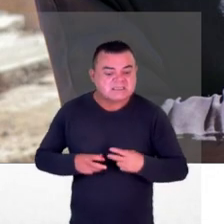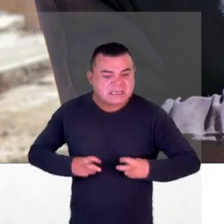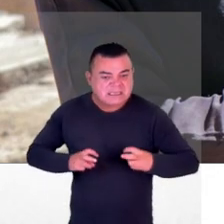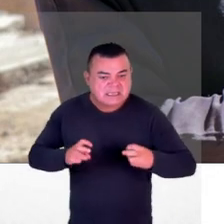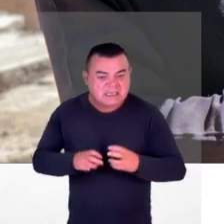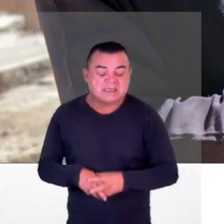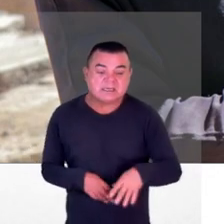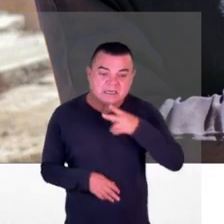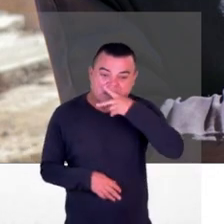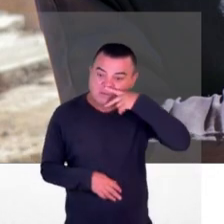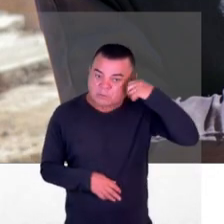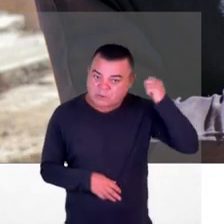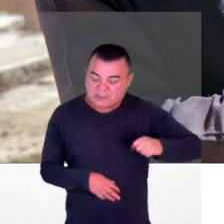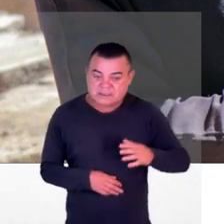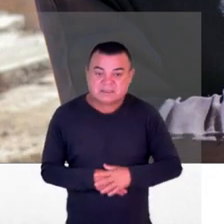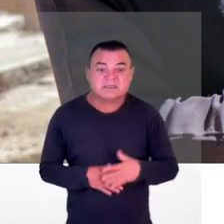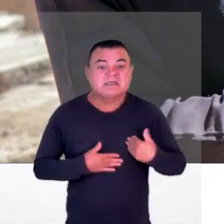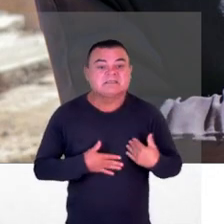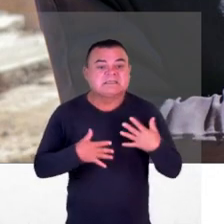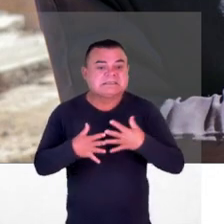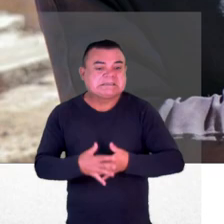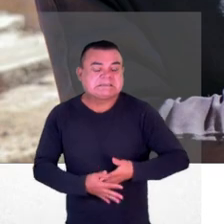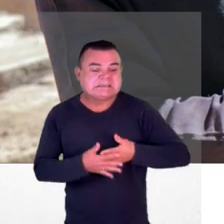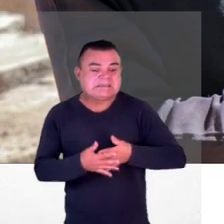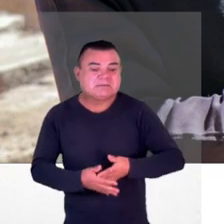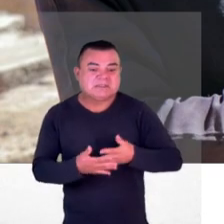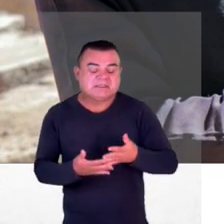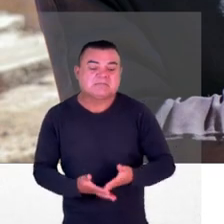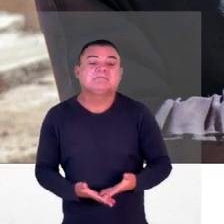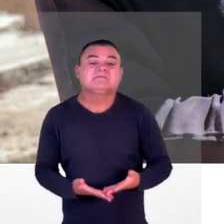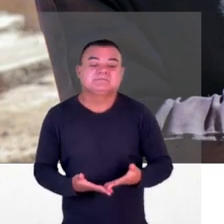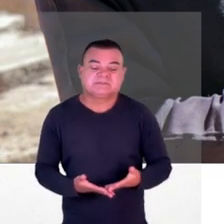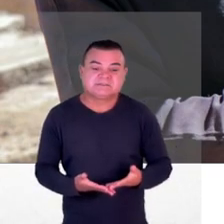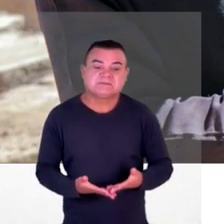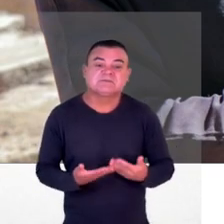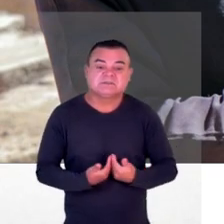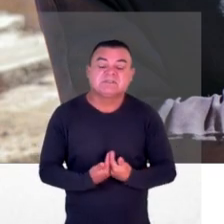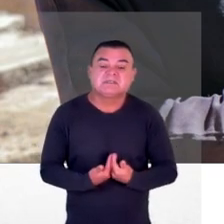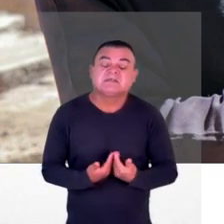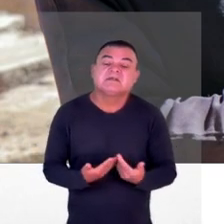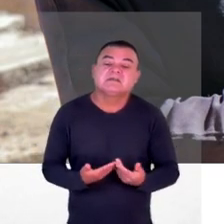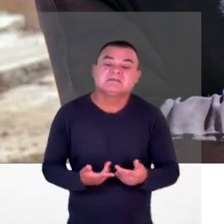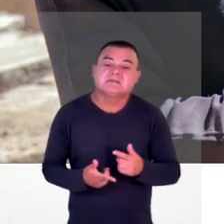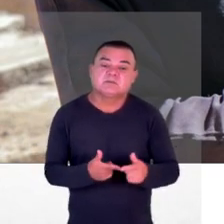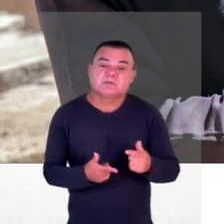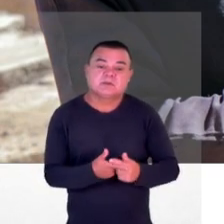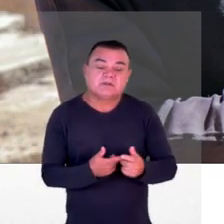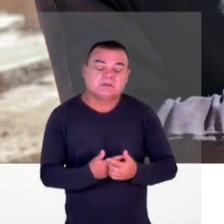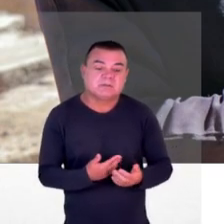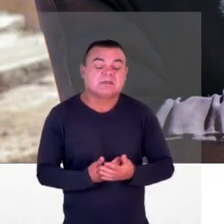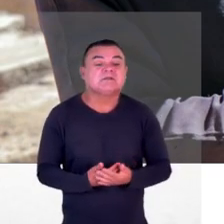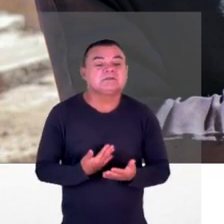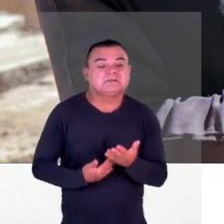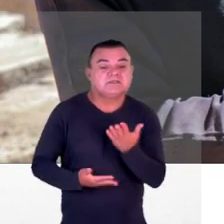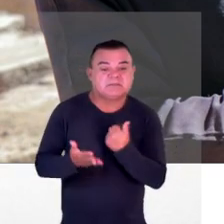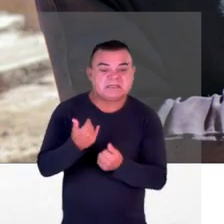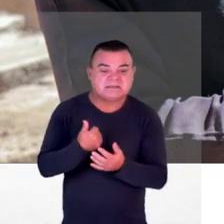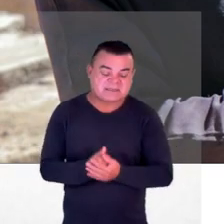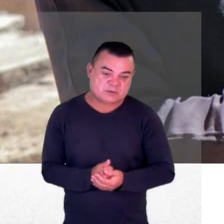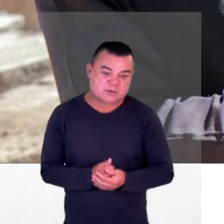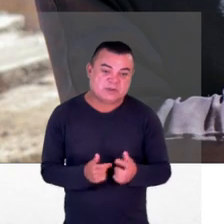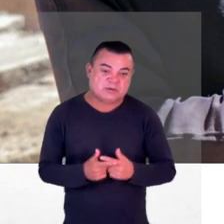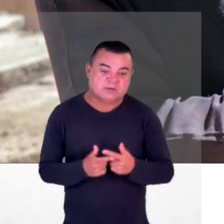de alimentos com previsões de agravamento da insegurança alimentar Global porque tanto a Rússia quanto a Ucrânia são